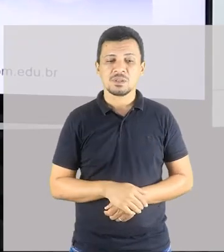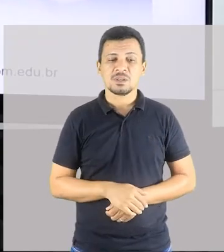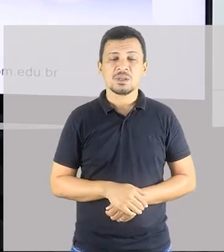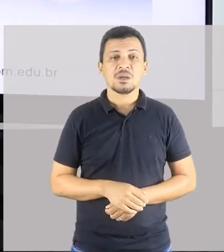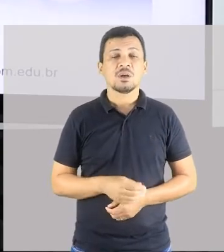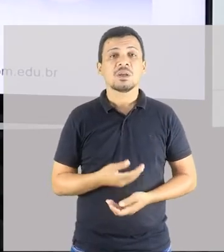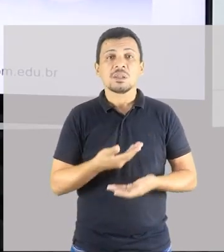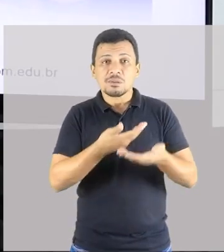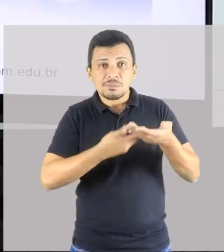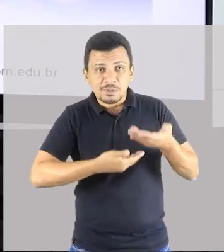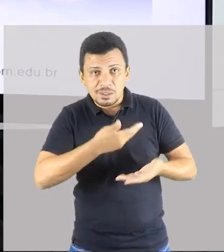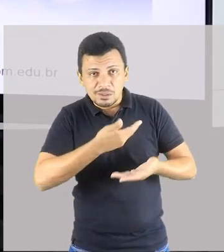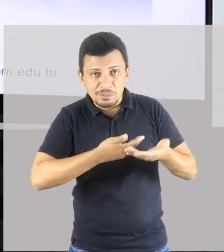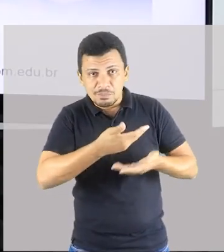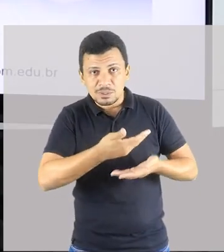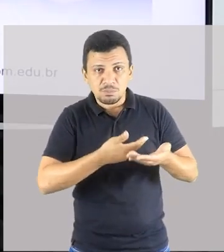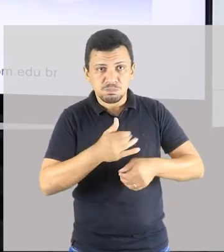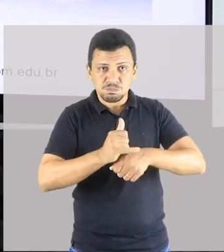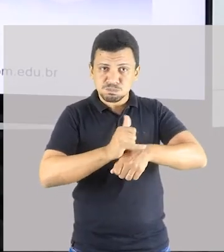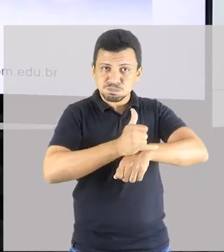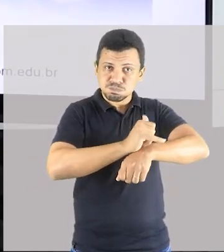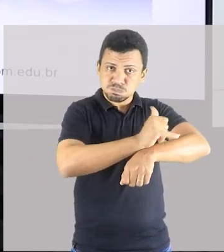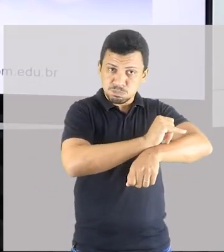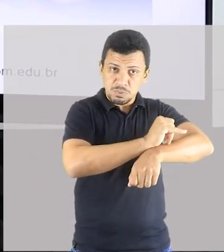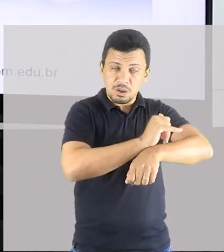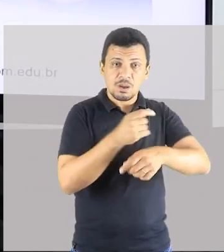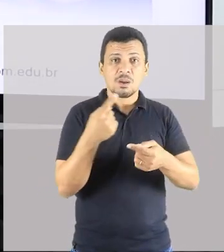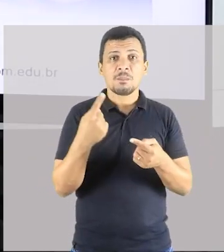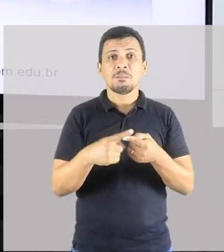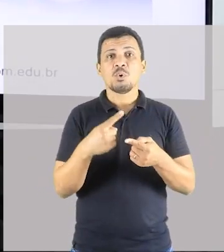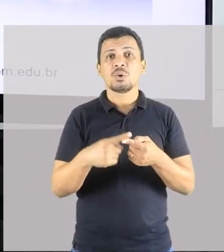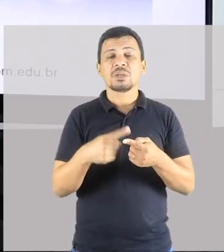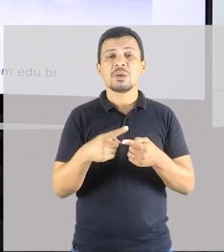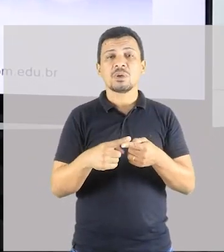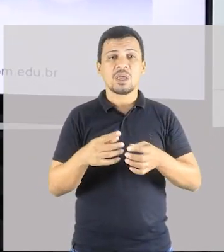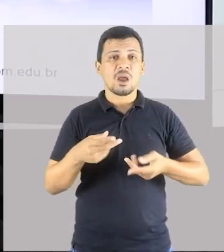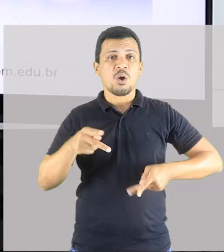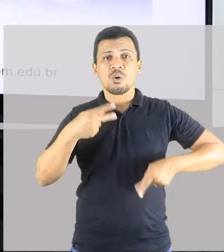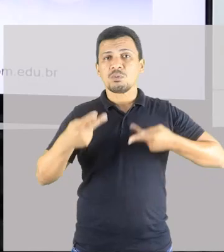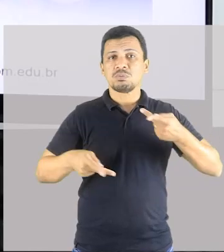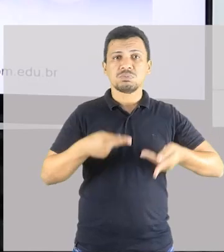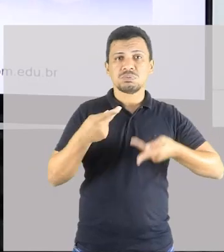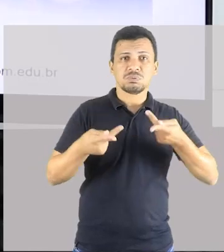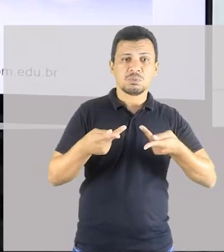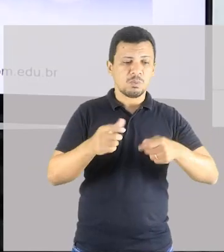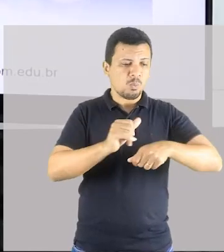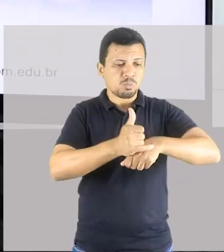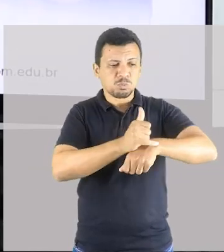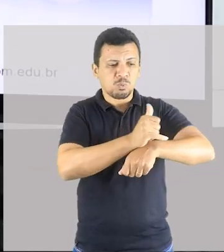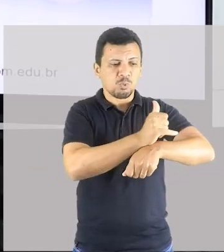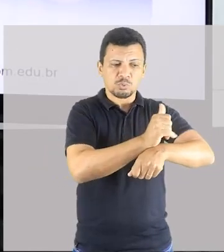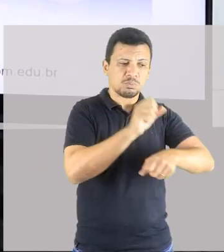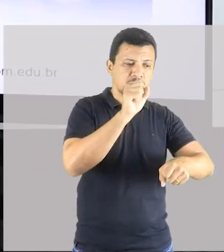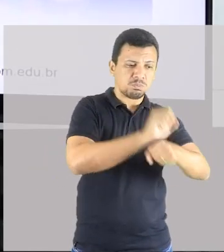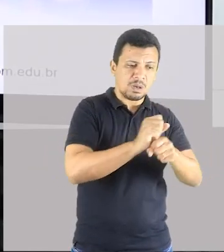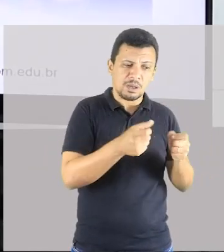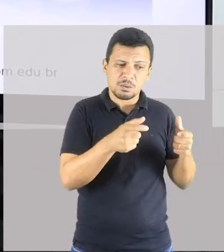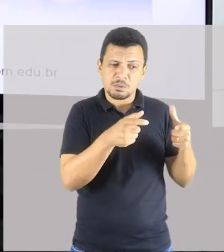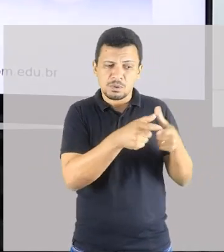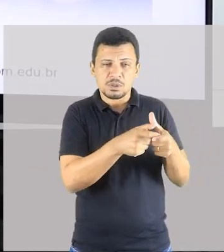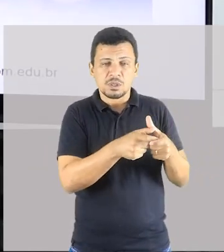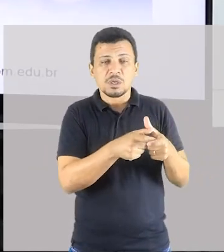é no tratamento da obesidade, por quê? Porque a testosterona ela inibe a produção de gordura e estimula